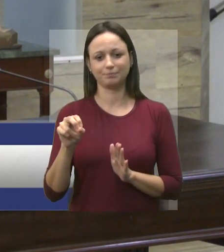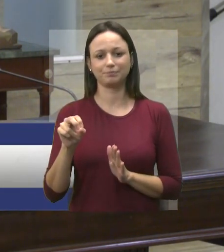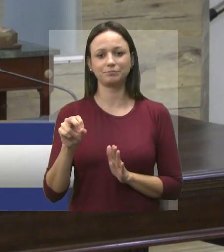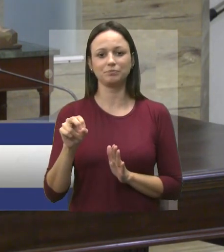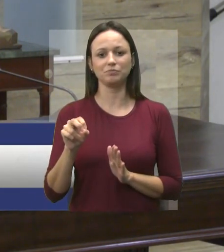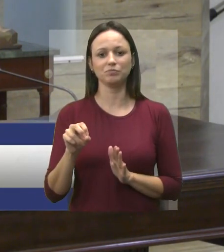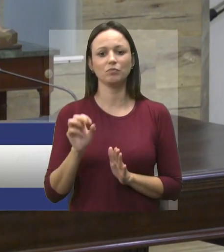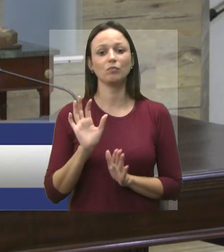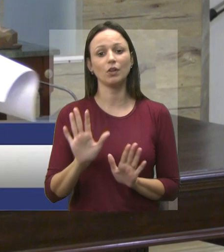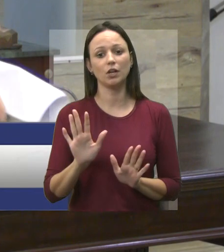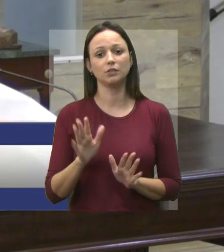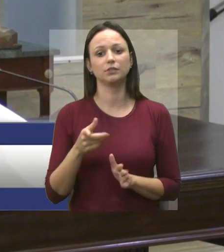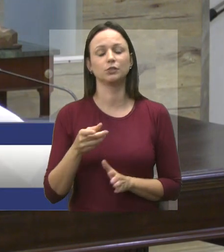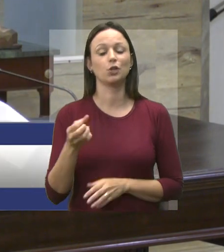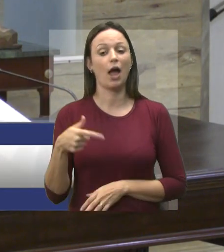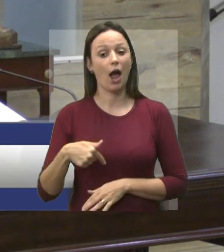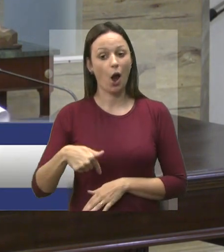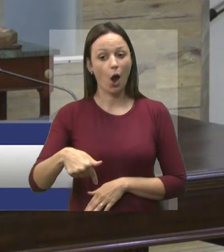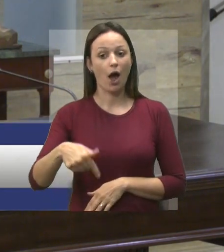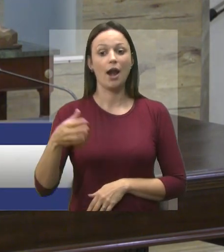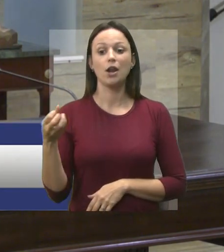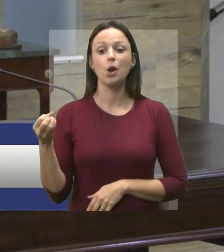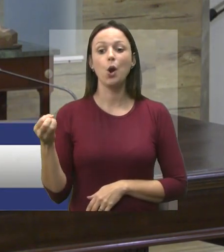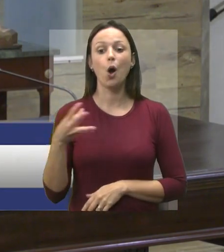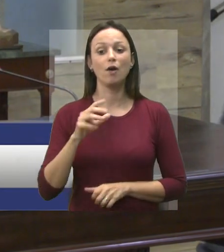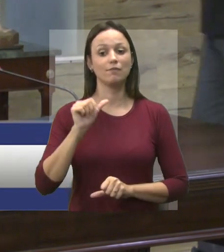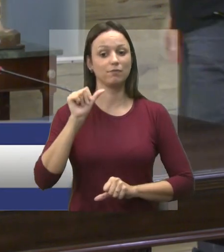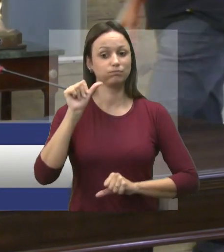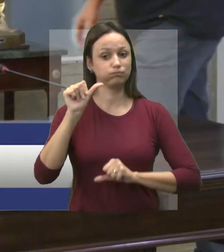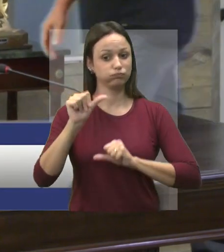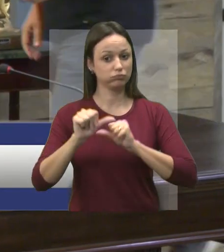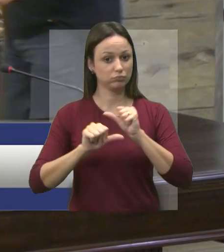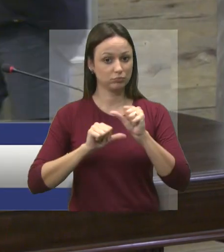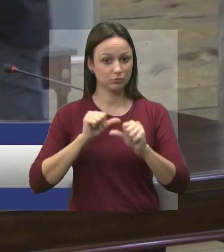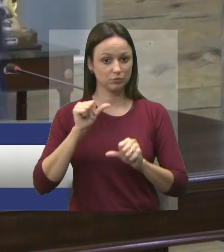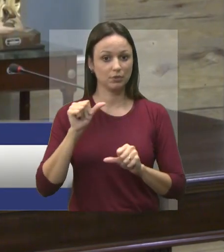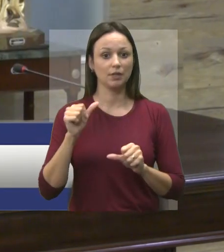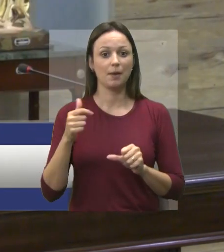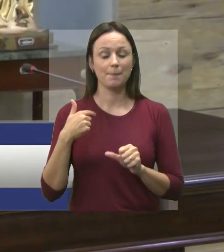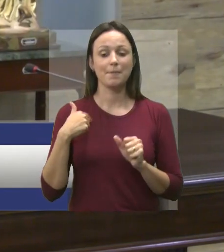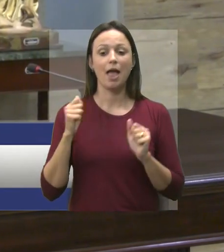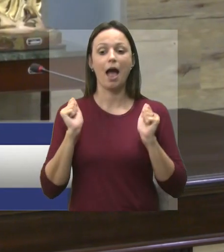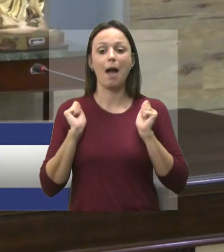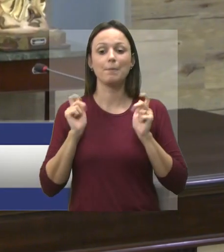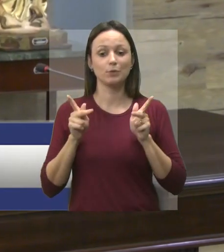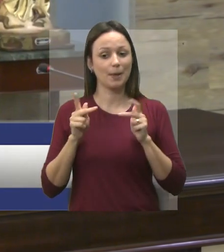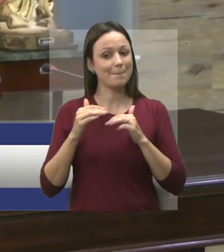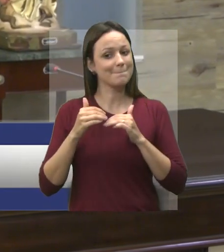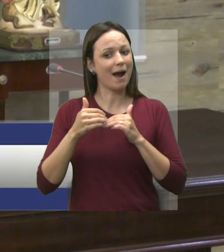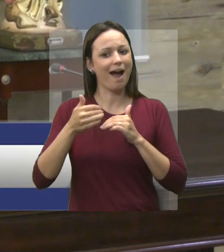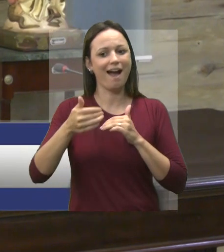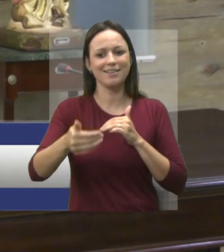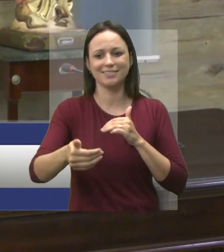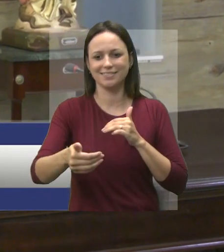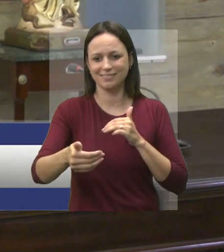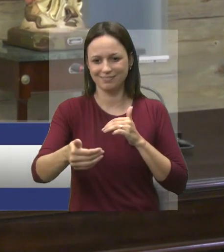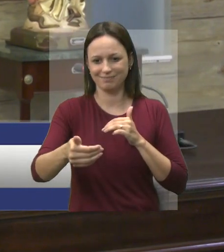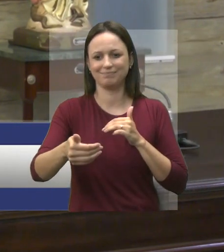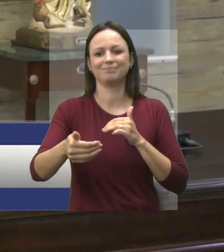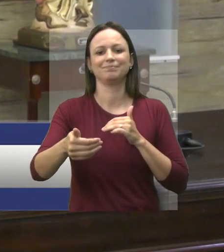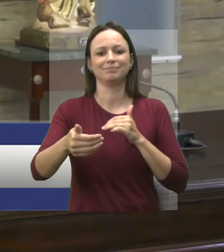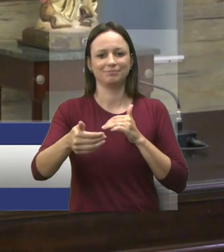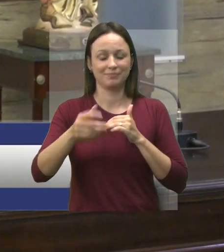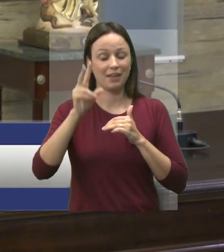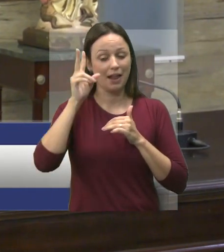Só que essa nova mudança agora vai jogar a minha aposentadoria para frente. Lembrando ainda que a